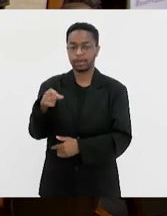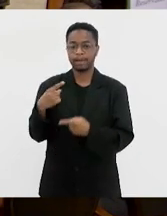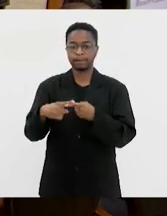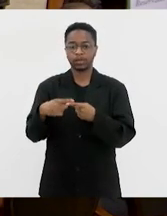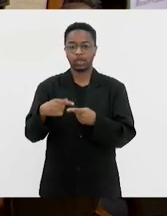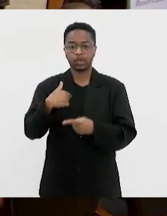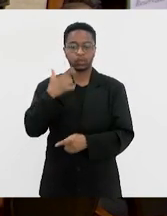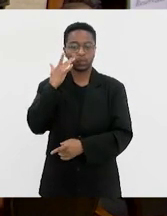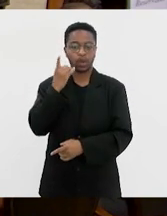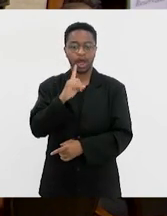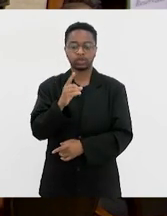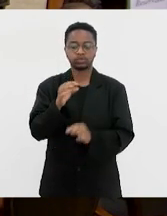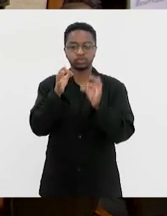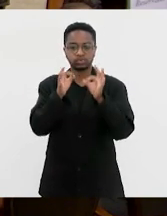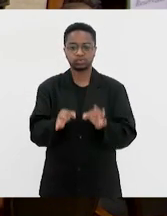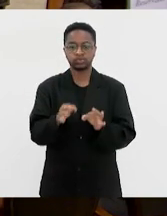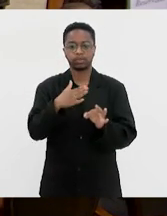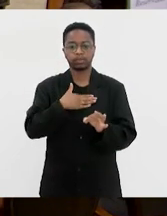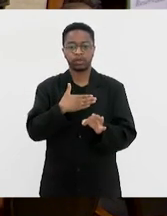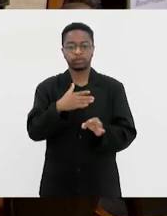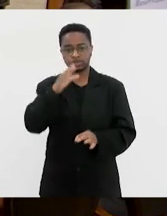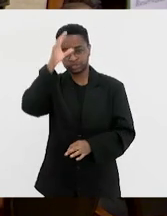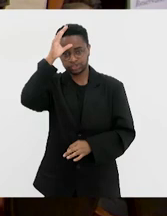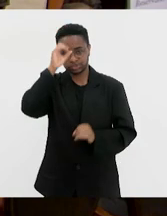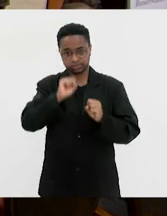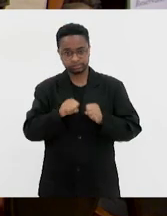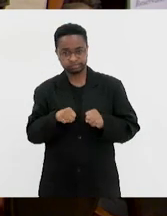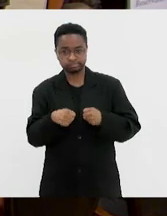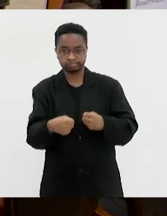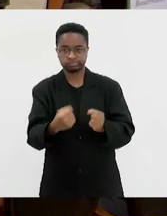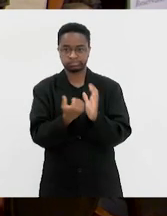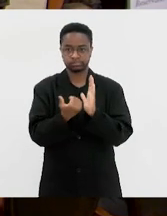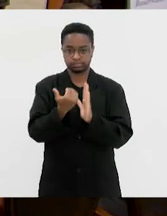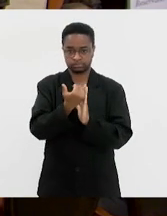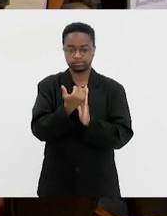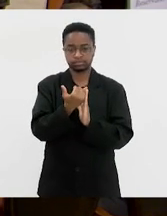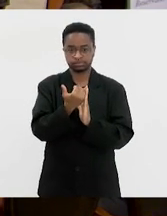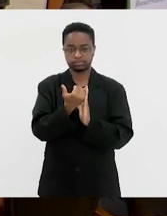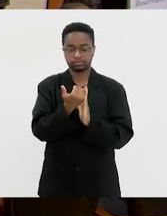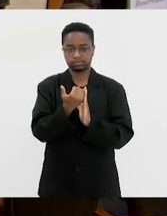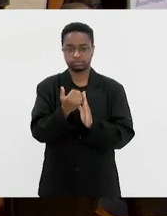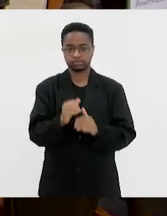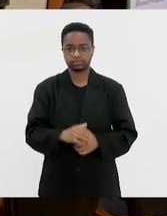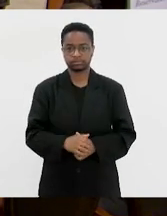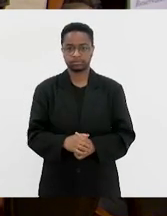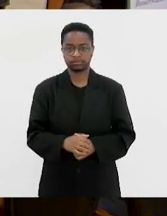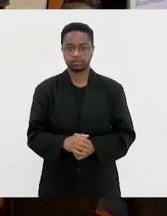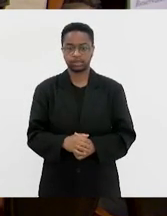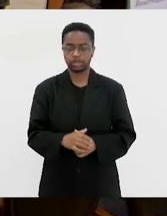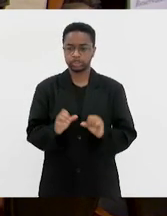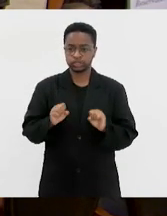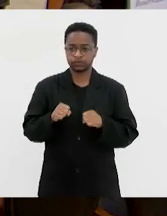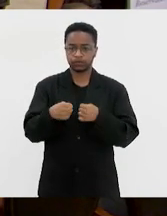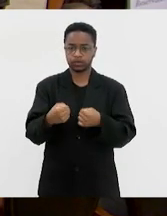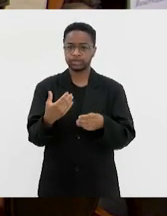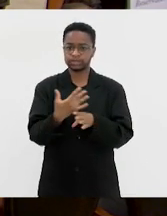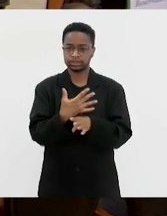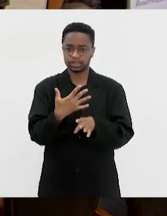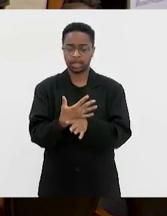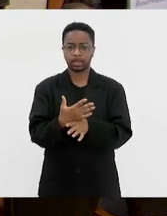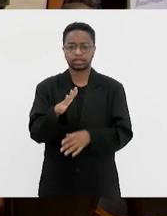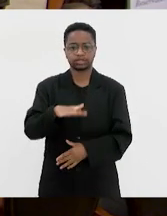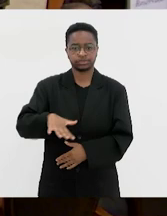justo meu tio se dedicar, o titio, assim como ele carinhosamente chamava, à cidade, de ter a sua região,